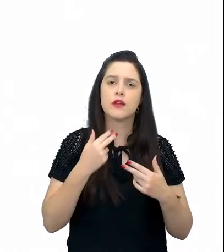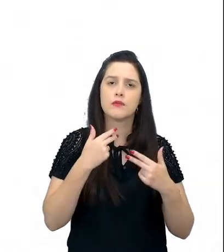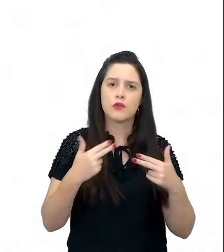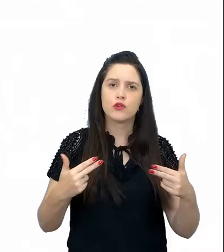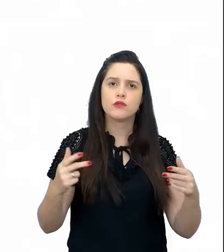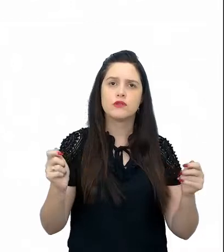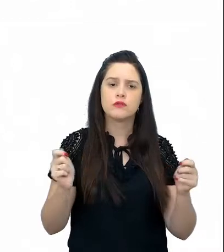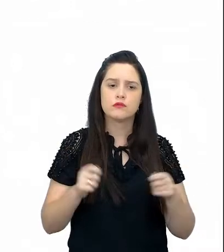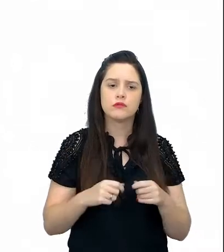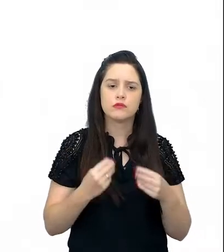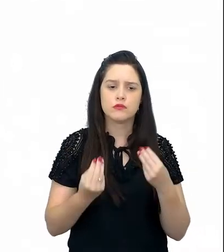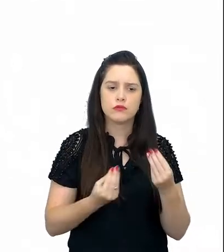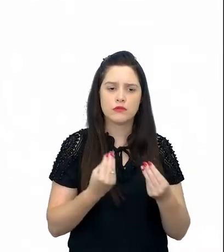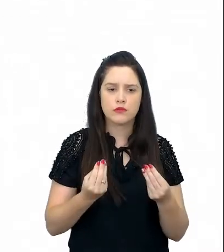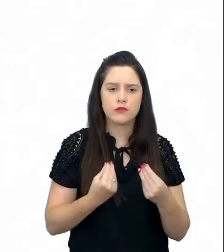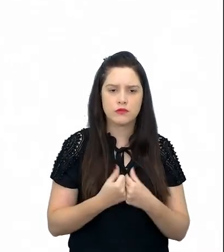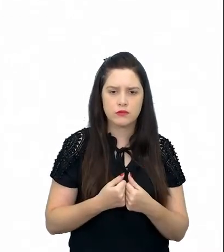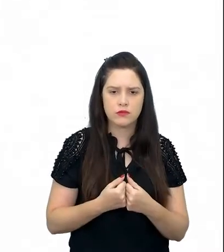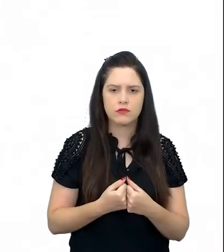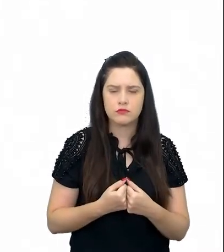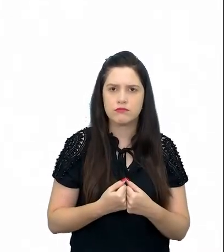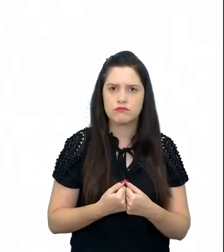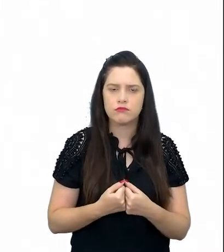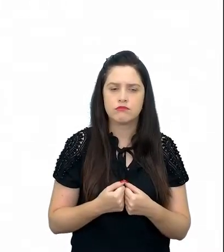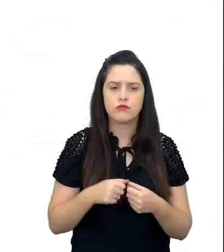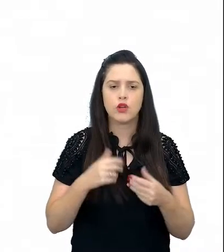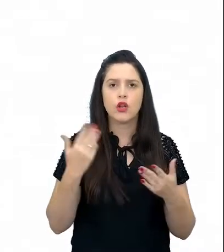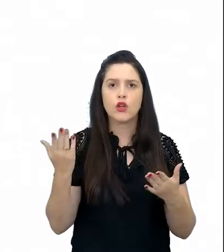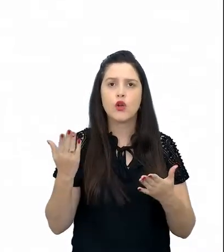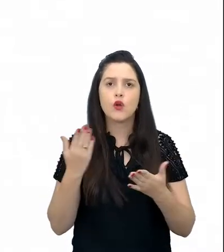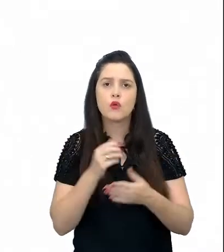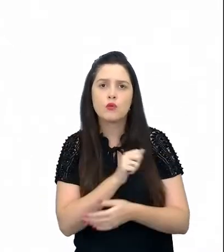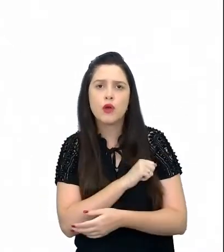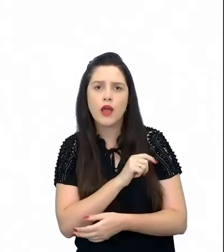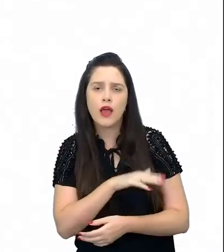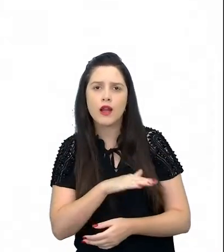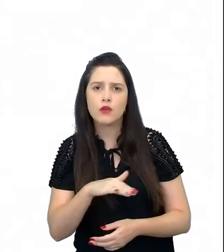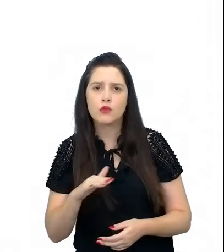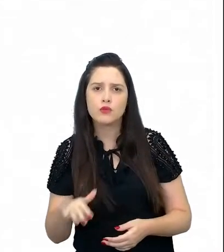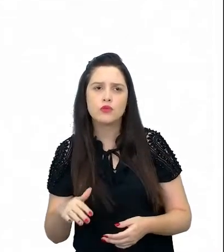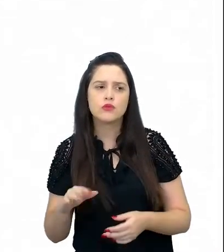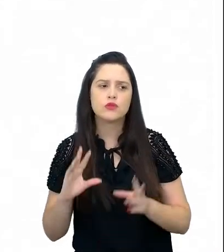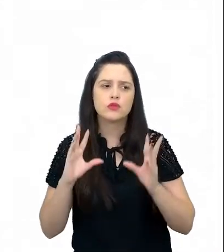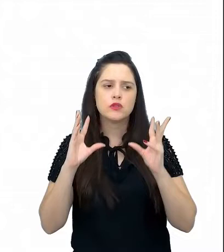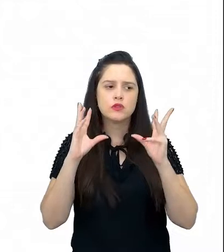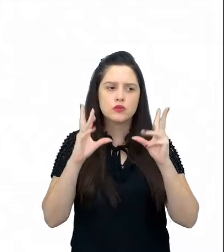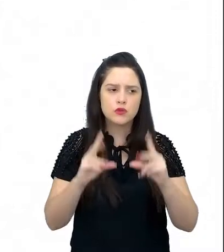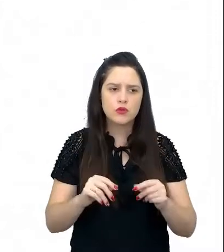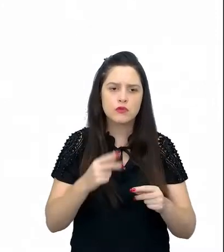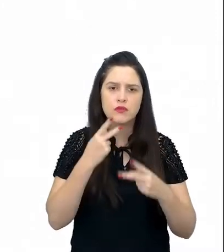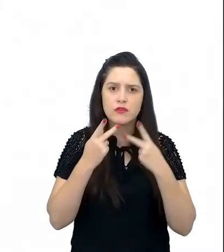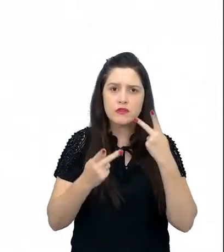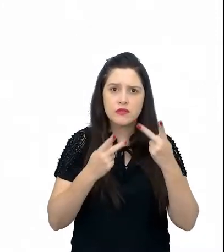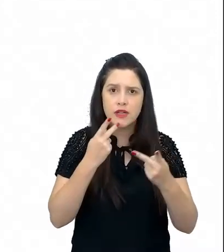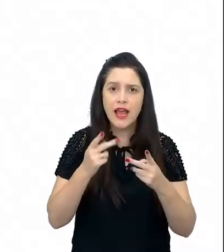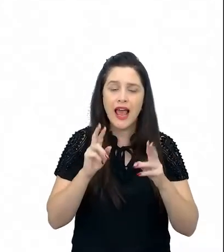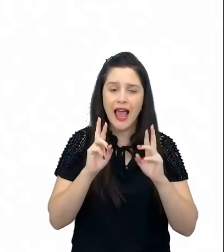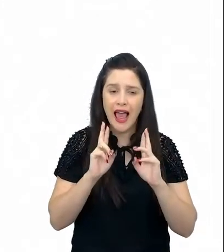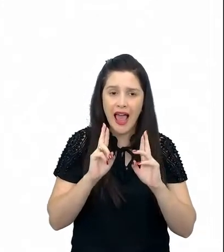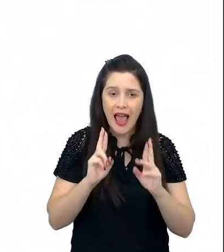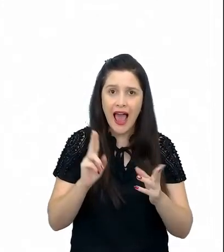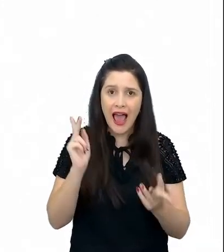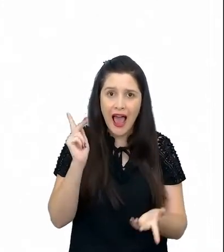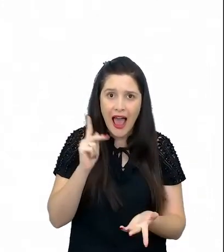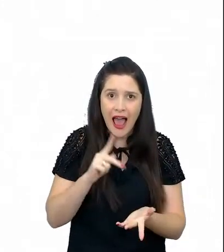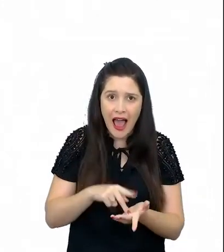fracionária? Olha só, não é uma razão? Será que o aluno nosso ele tem a noção que toda vez que eu estou falando razão, eu estou falando